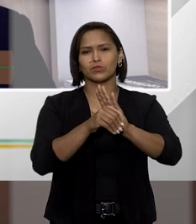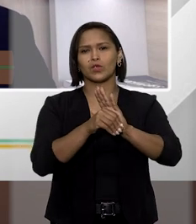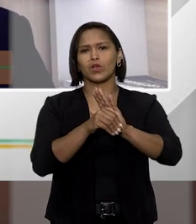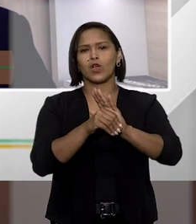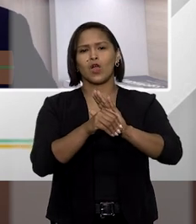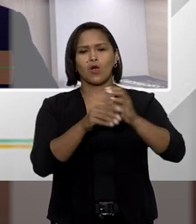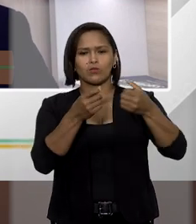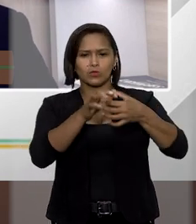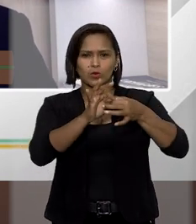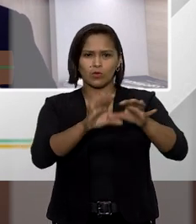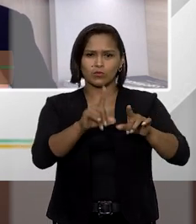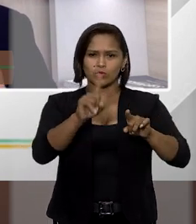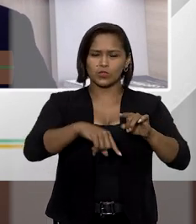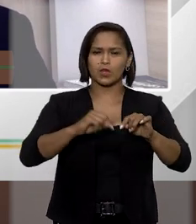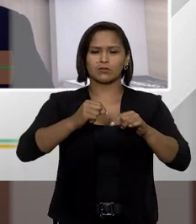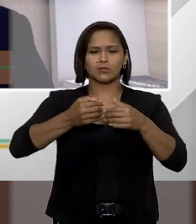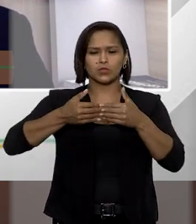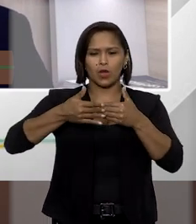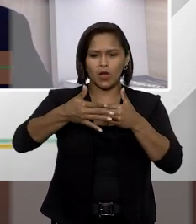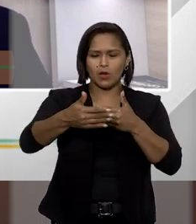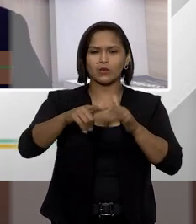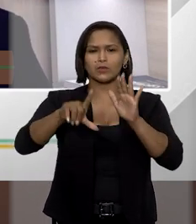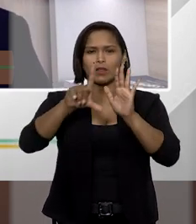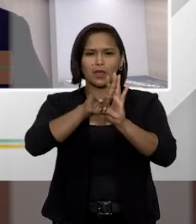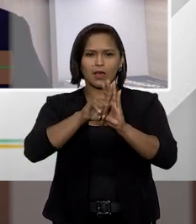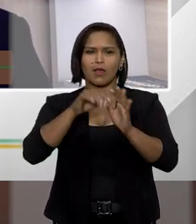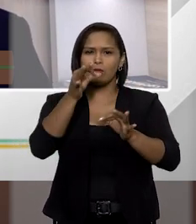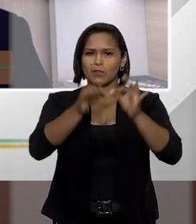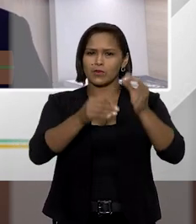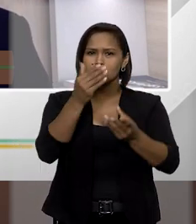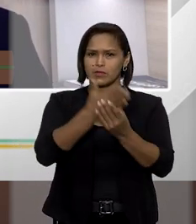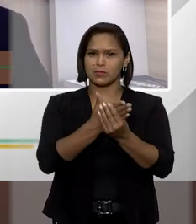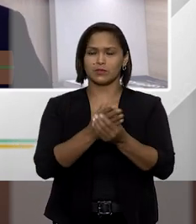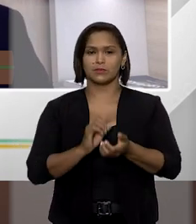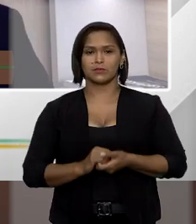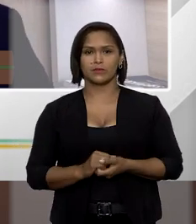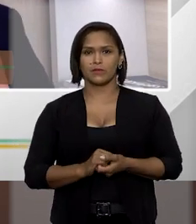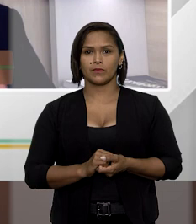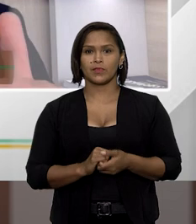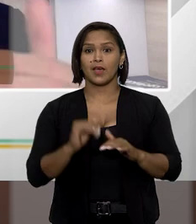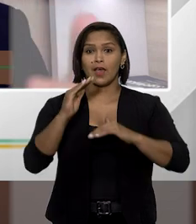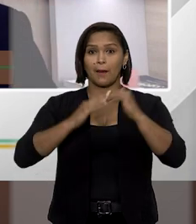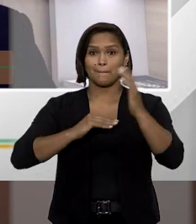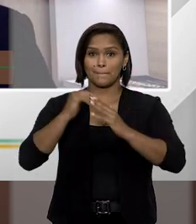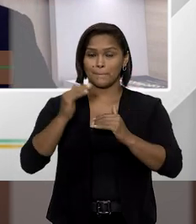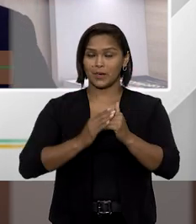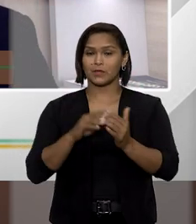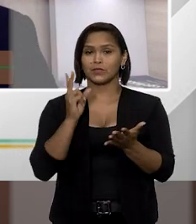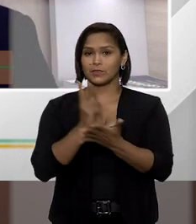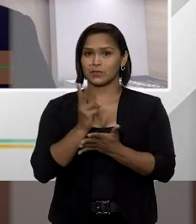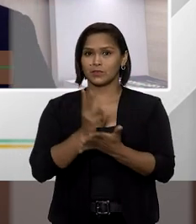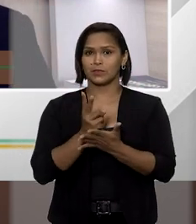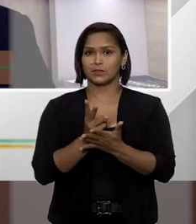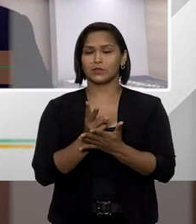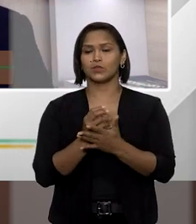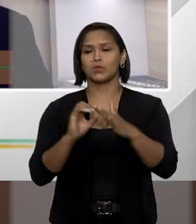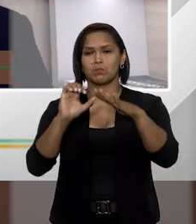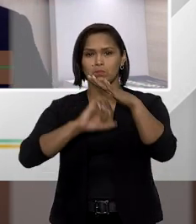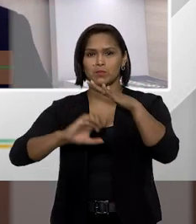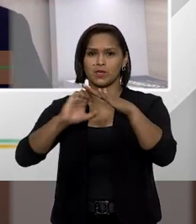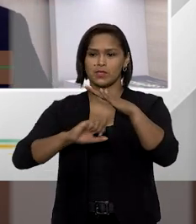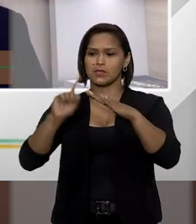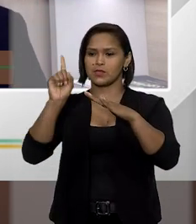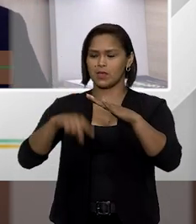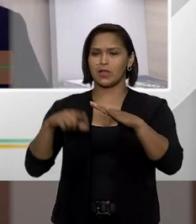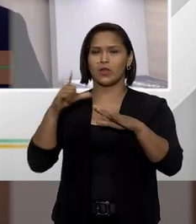dissolução compulsória após todo o devido processo legal, etc. A prática corriqueira do